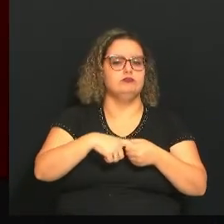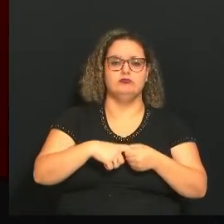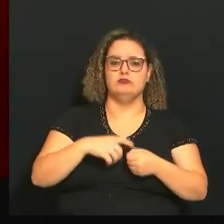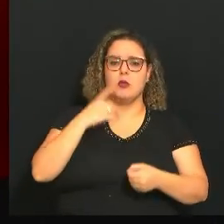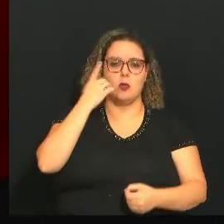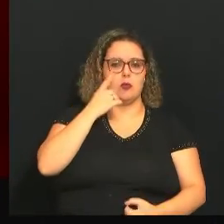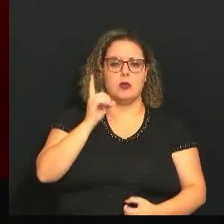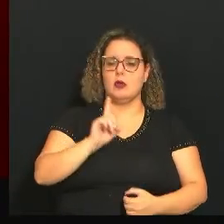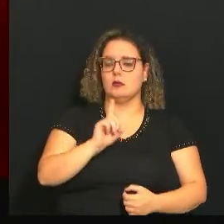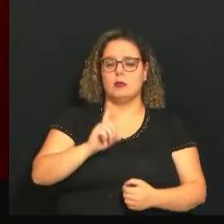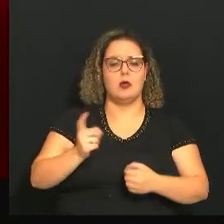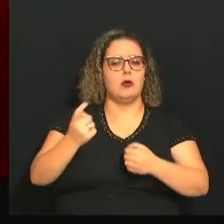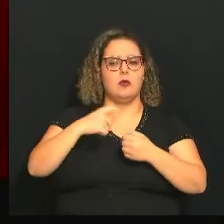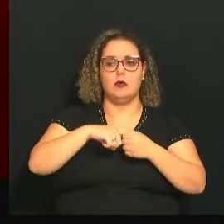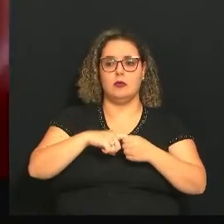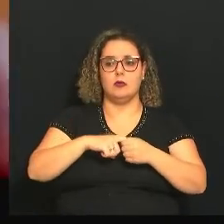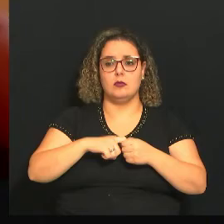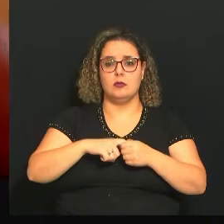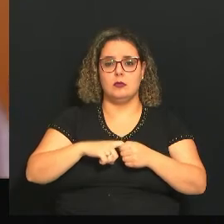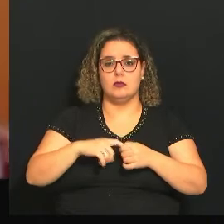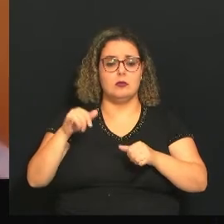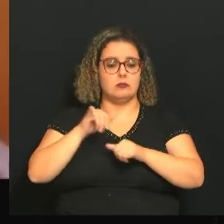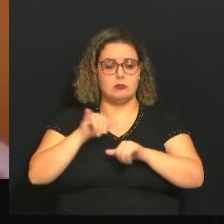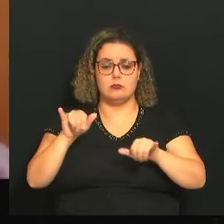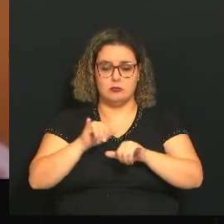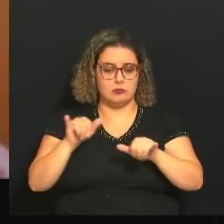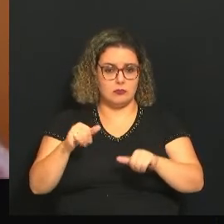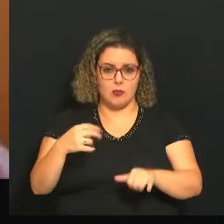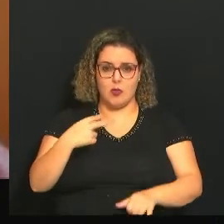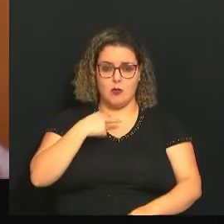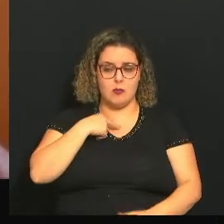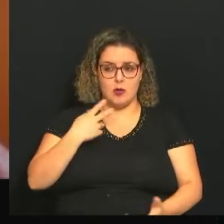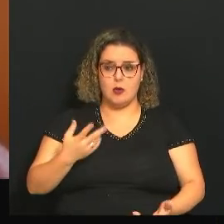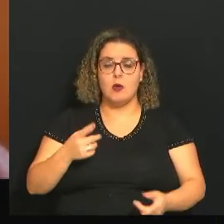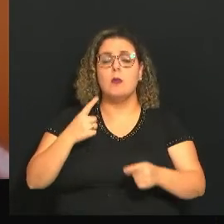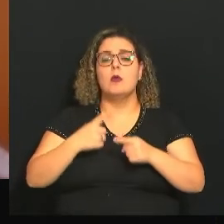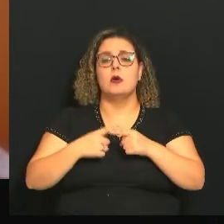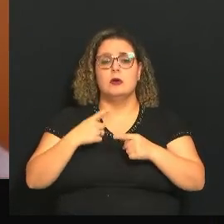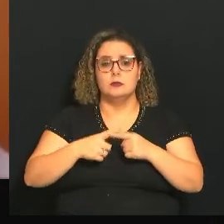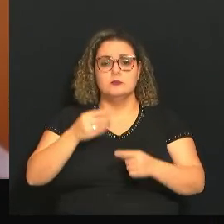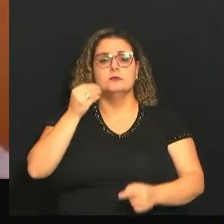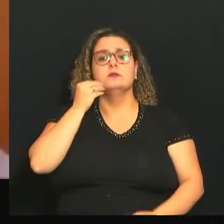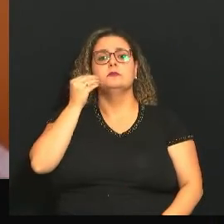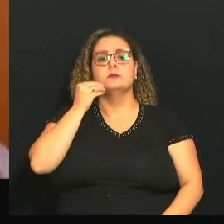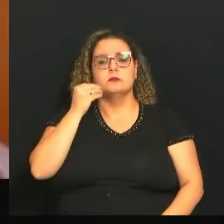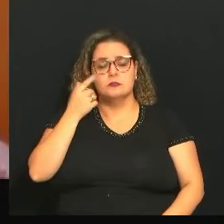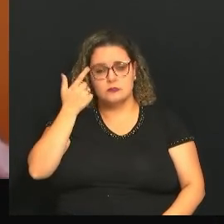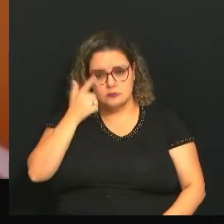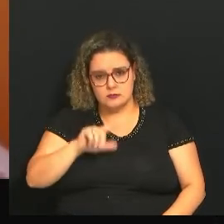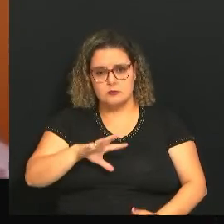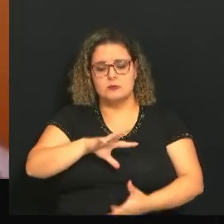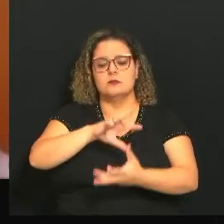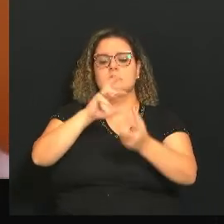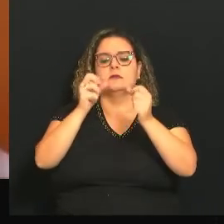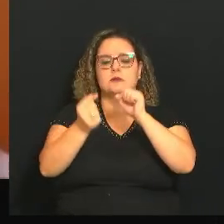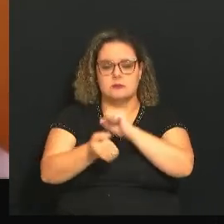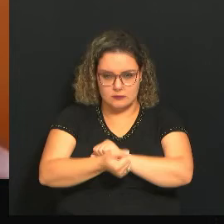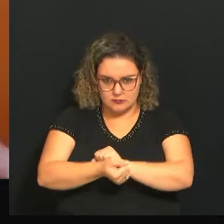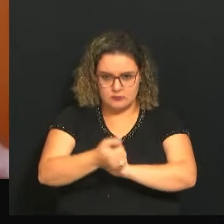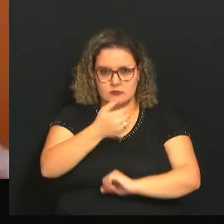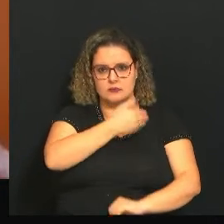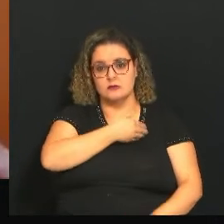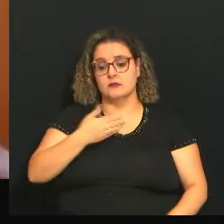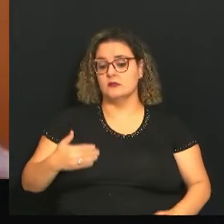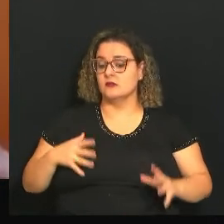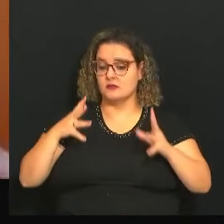essa campanha não pode parar, porque eles vão tentar novamente essa reforma do Estado e tudo isso que a gente está